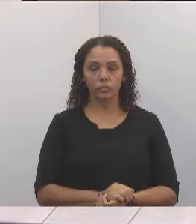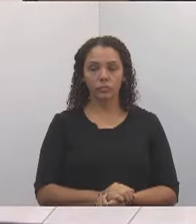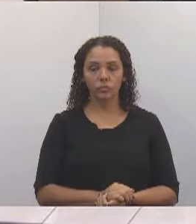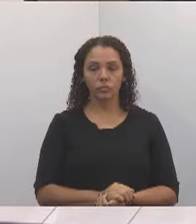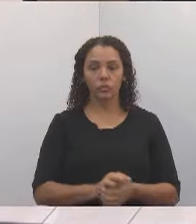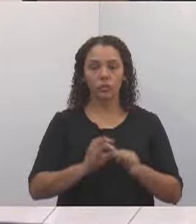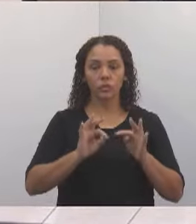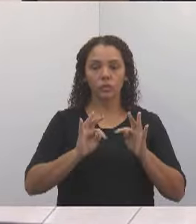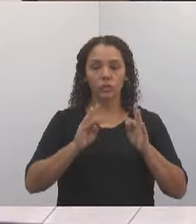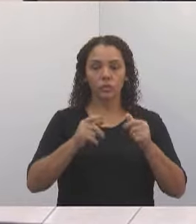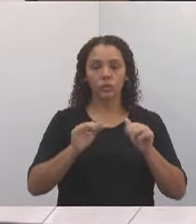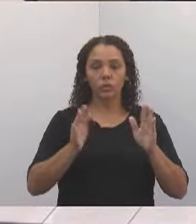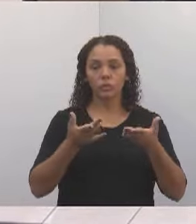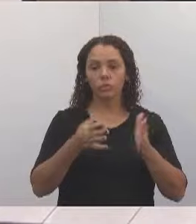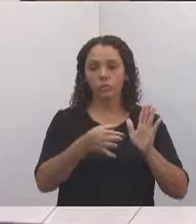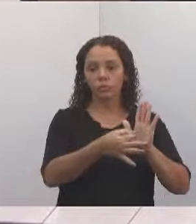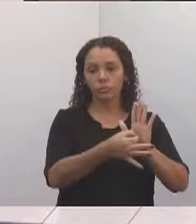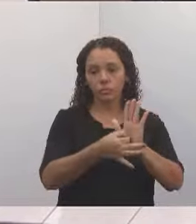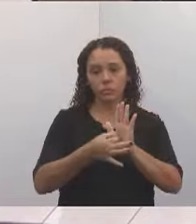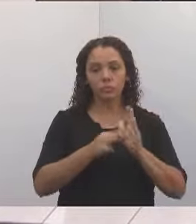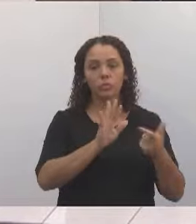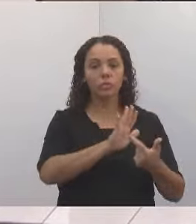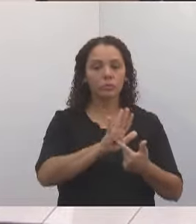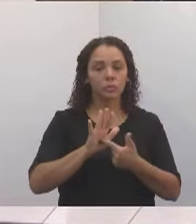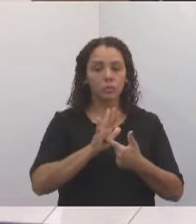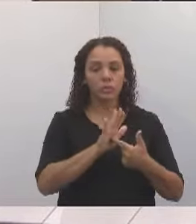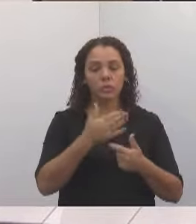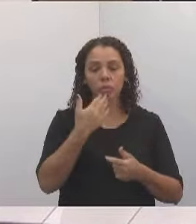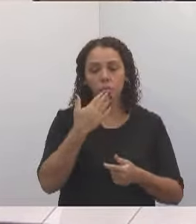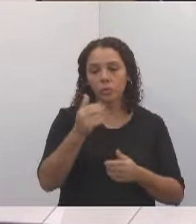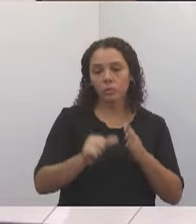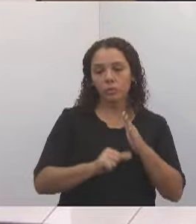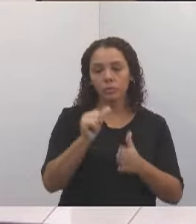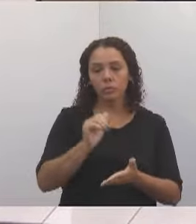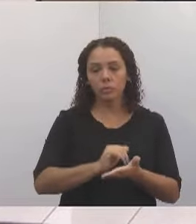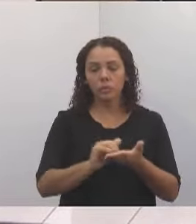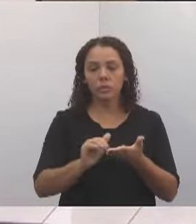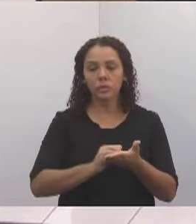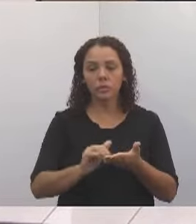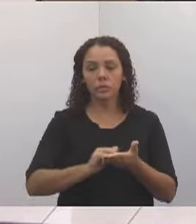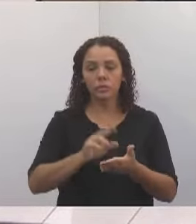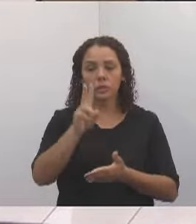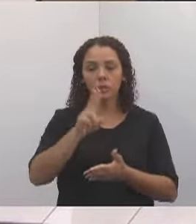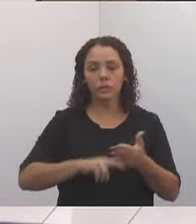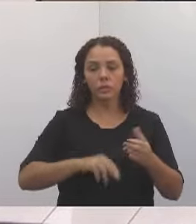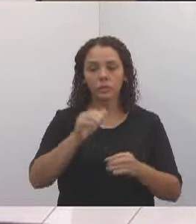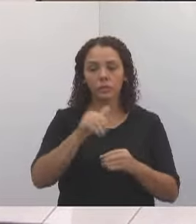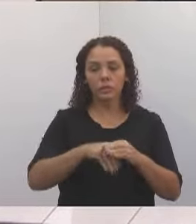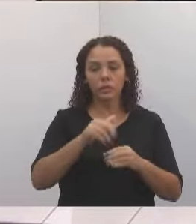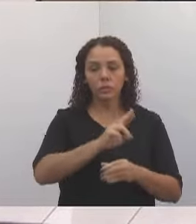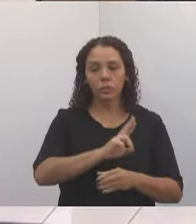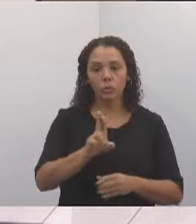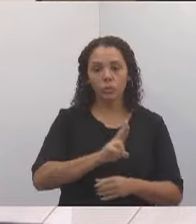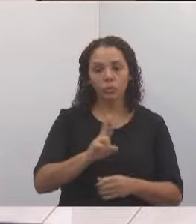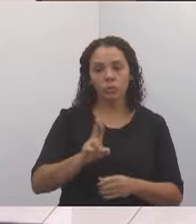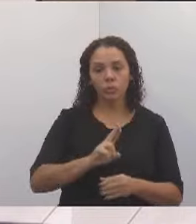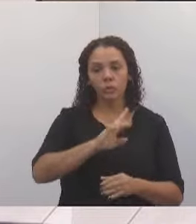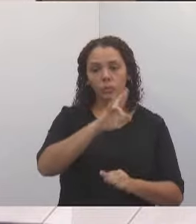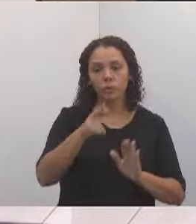Não havendo mais nenhum vereador desejando discutir a matéria, solicito ao primeiro secretário que proceda à votação nominal do projeto na forma